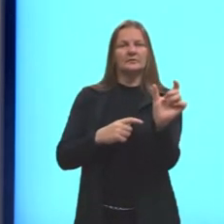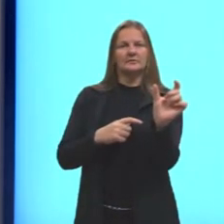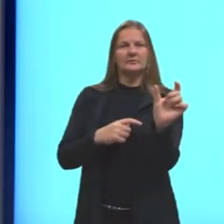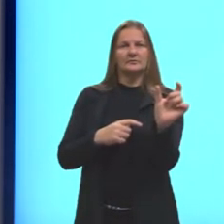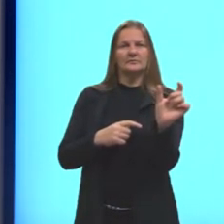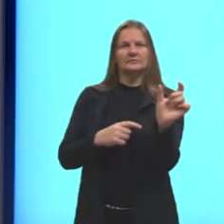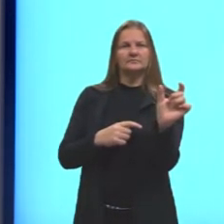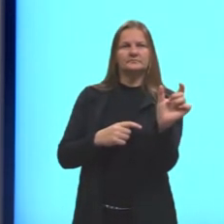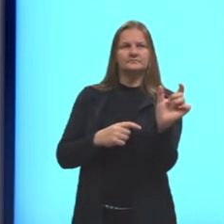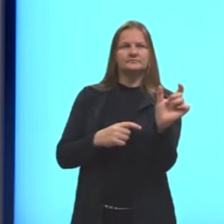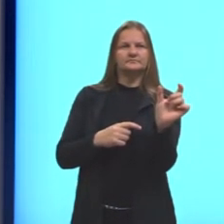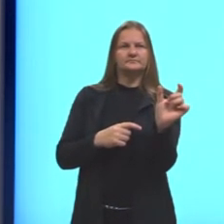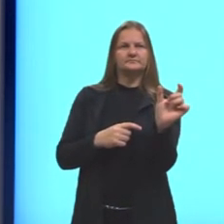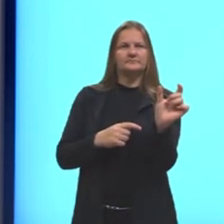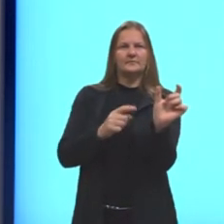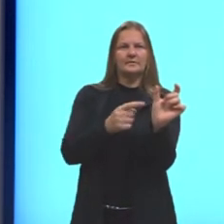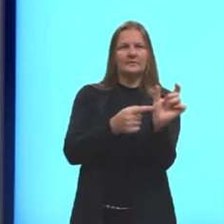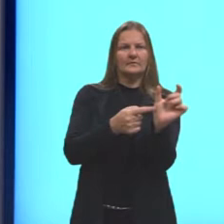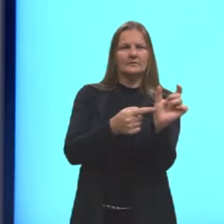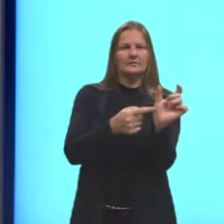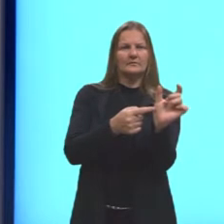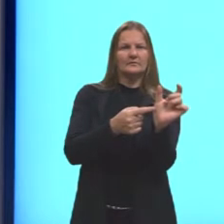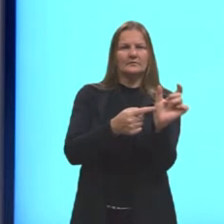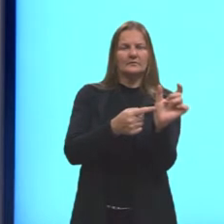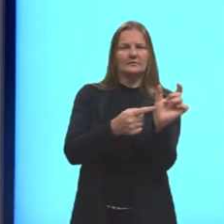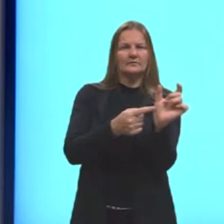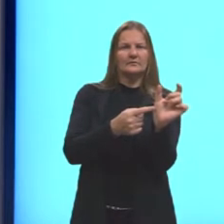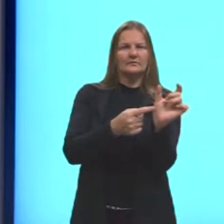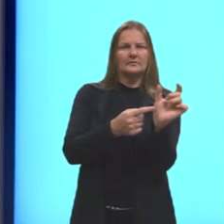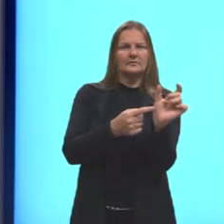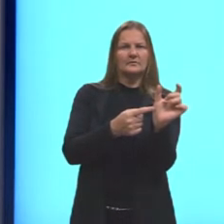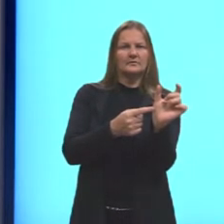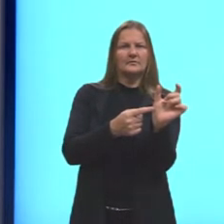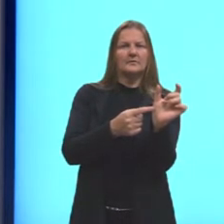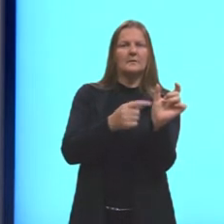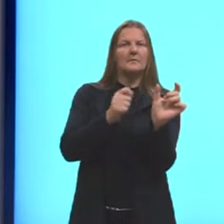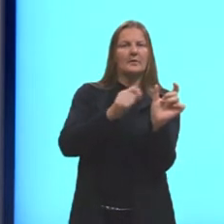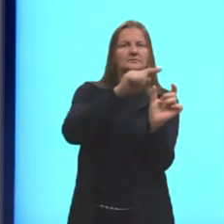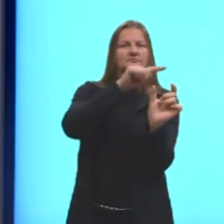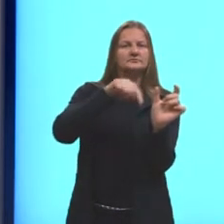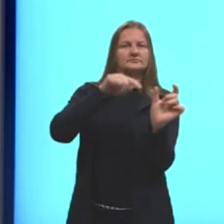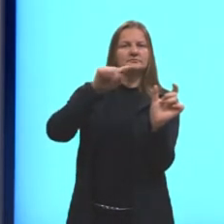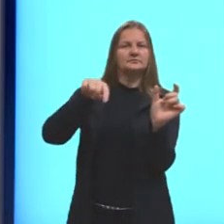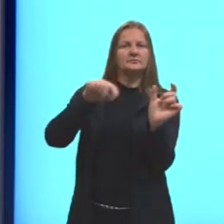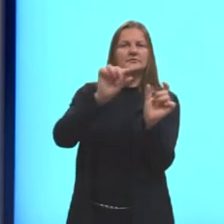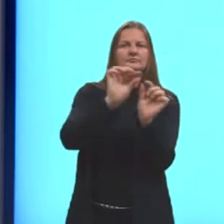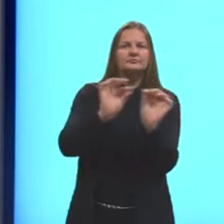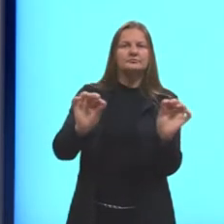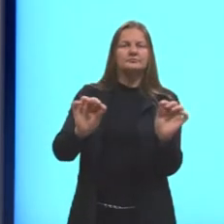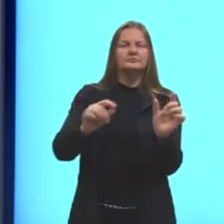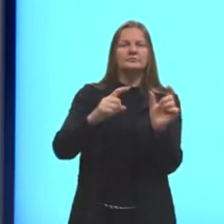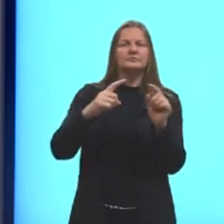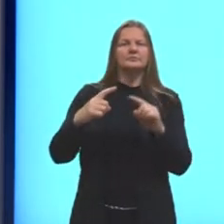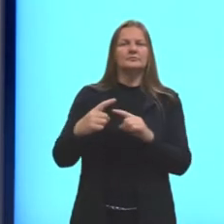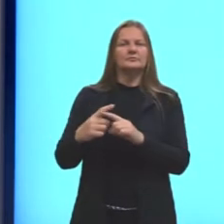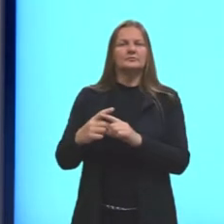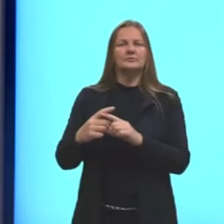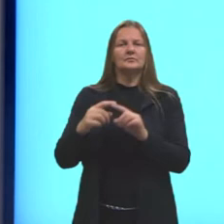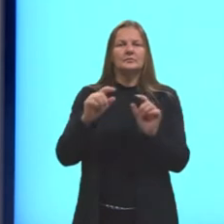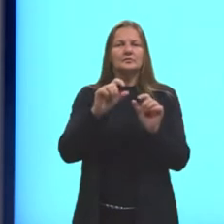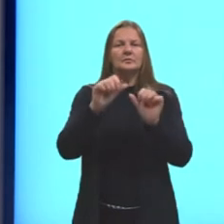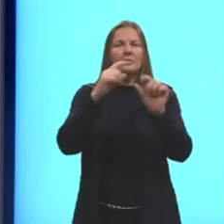aqui Comprido né um pouco mais comprido e eu vou sim e para escrita dele a partir